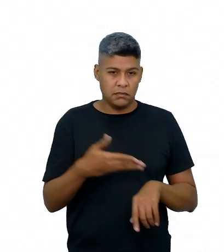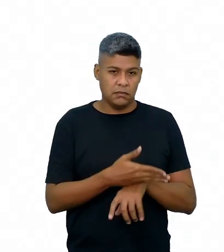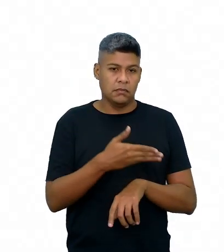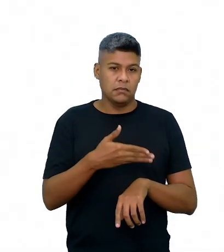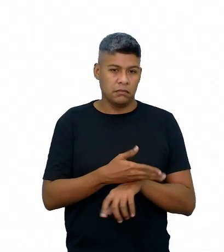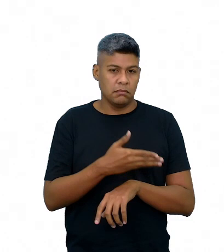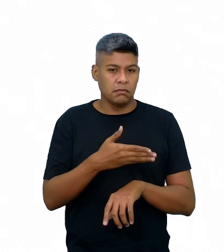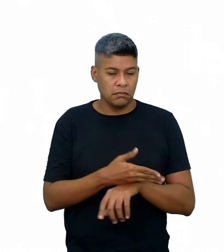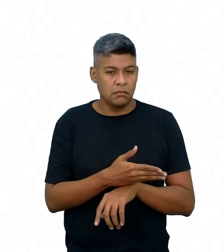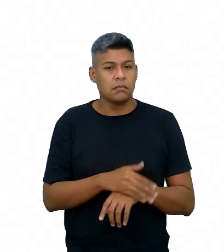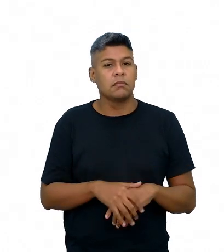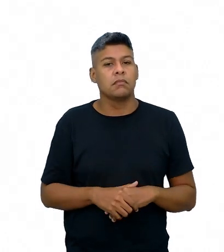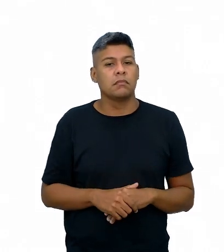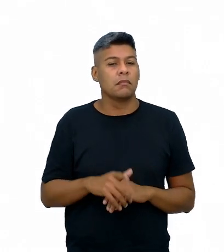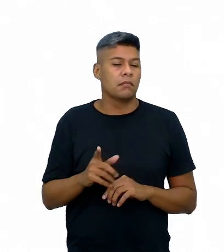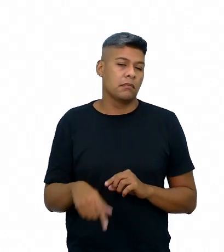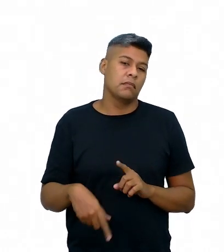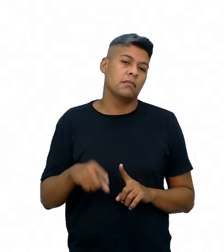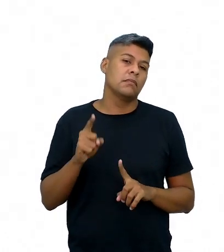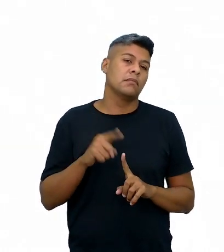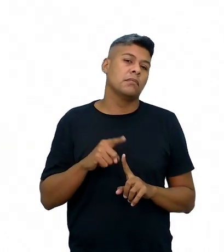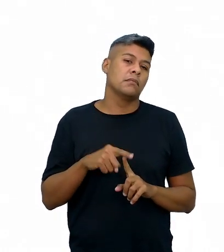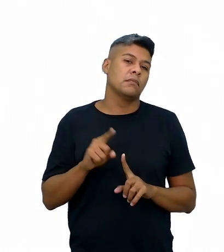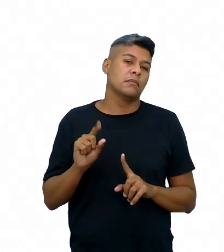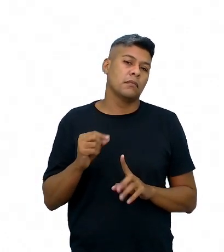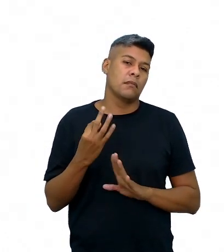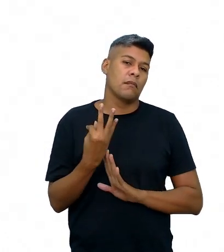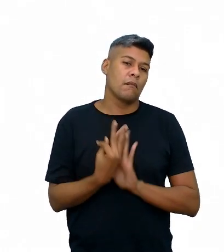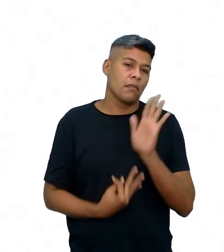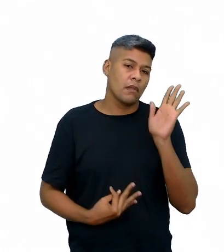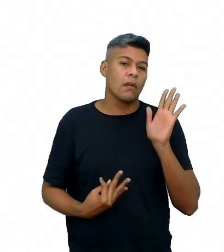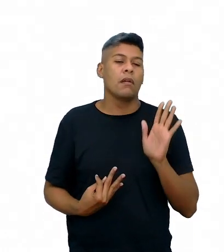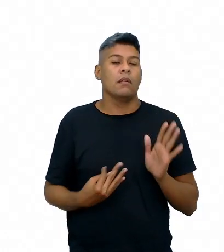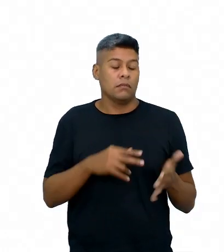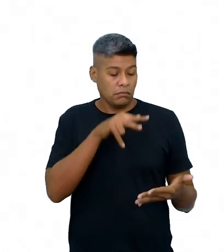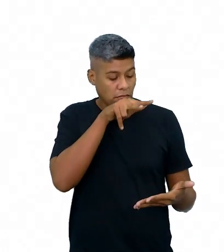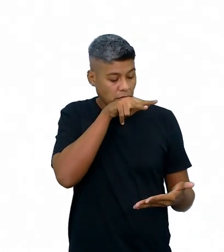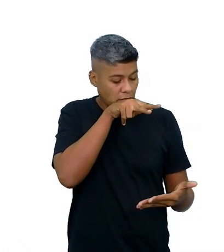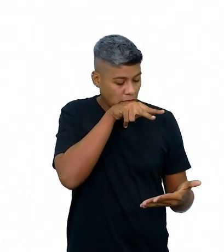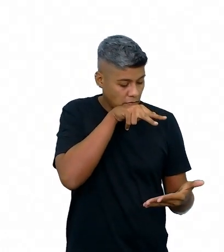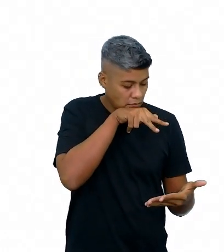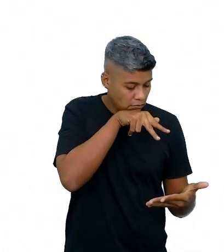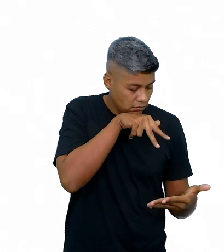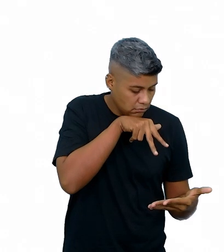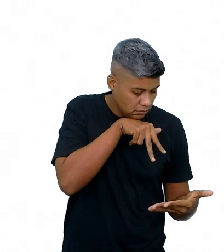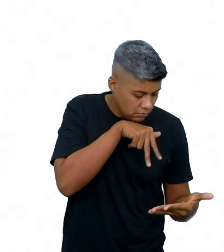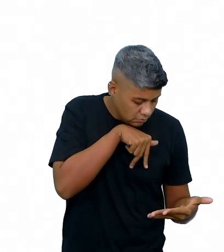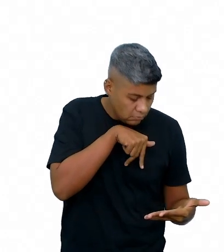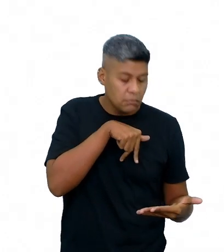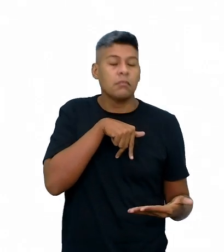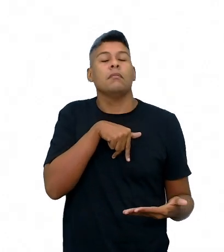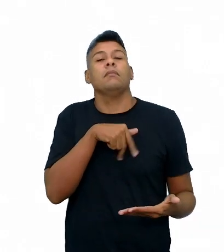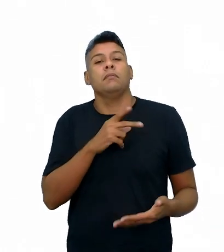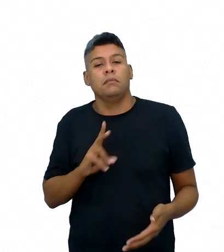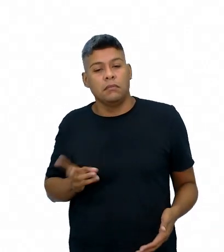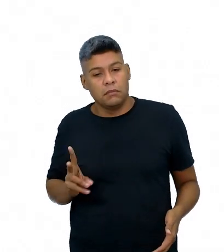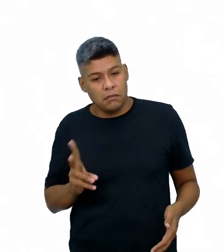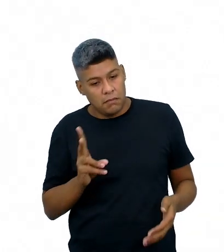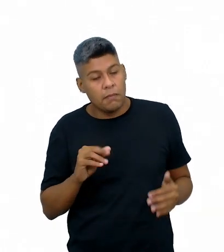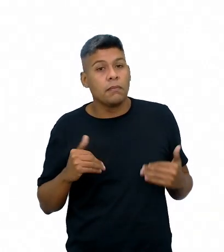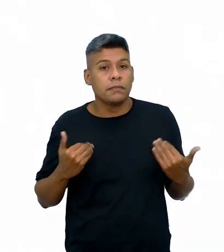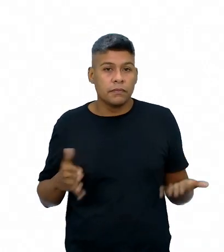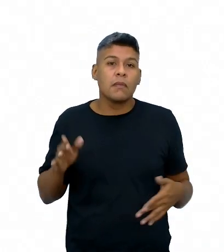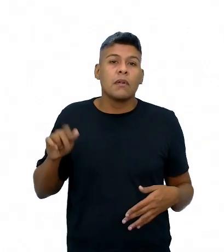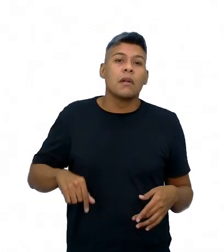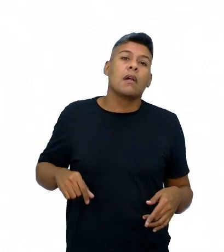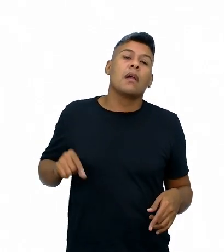e que eles acessam, é um tipo de texto oral que eles estão consumindo sempre. Então, essa